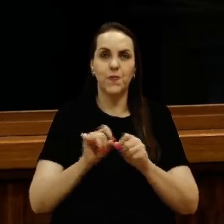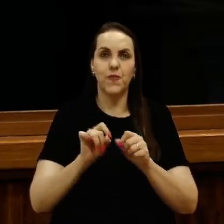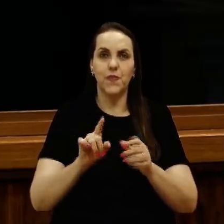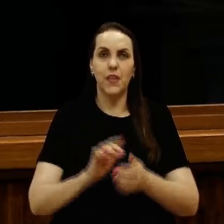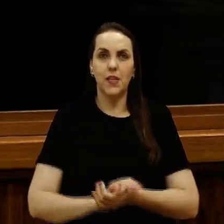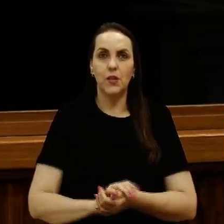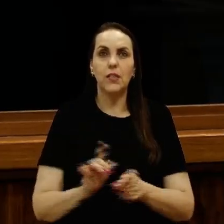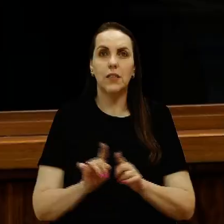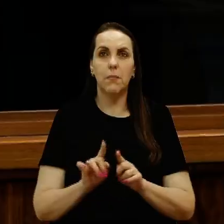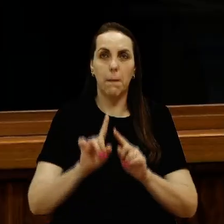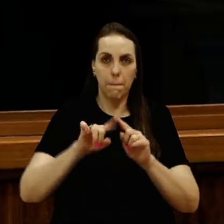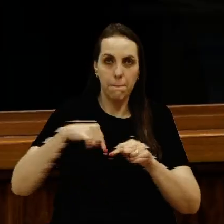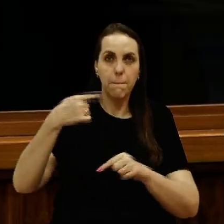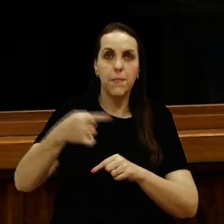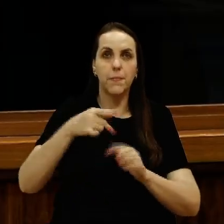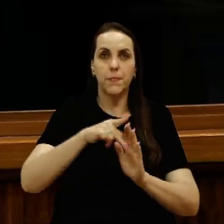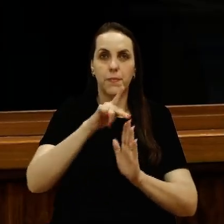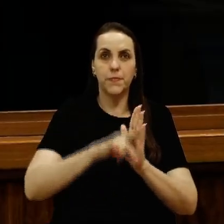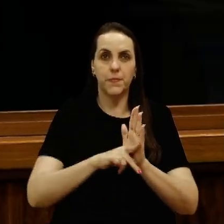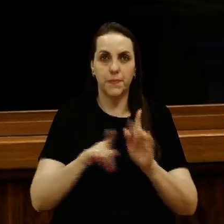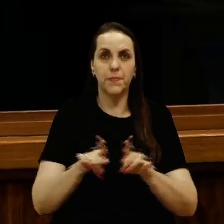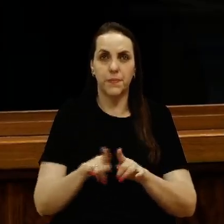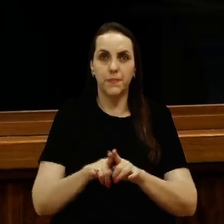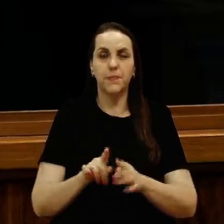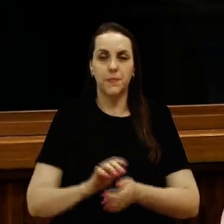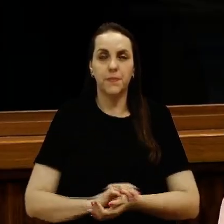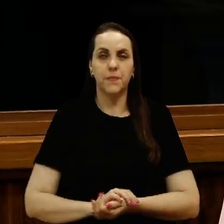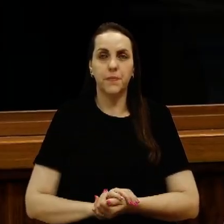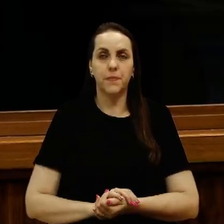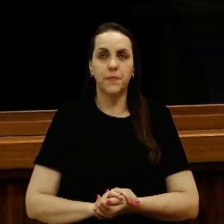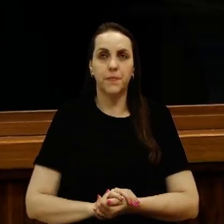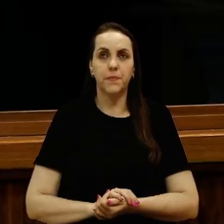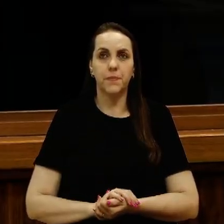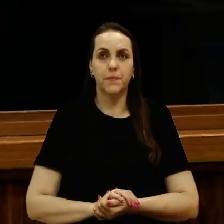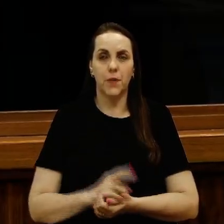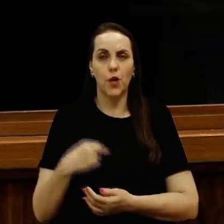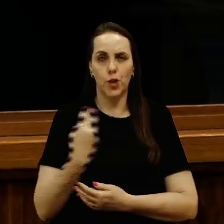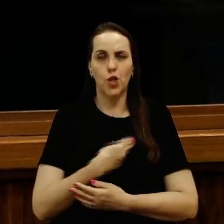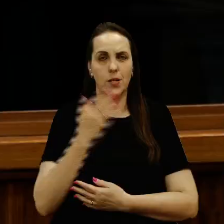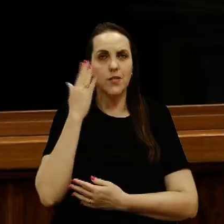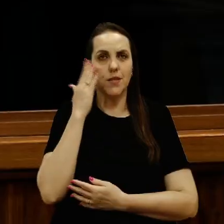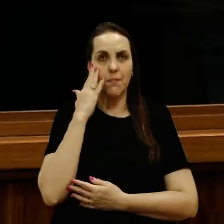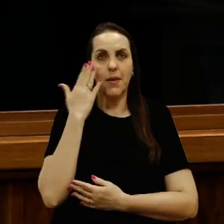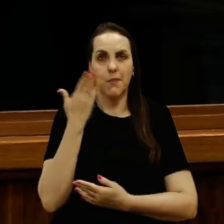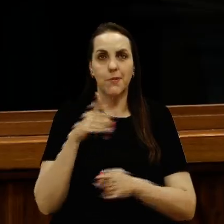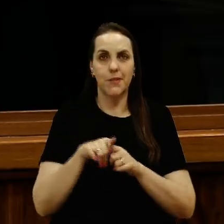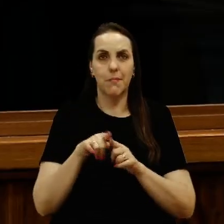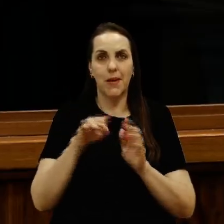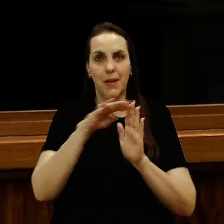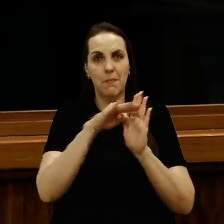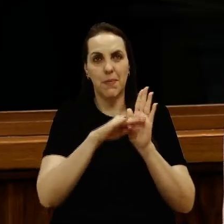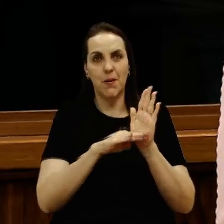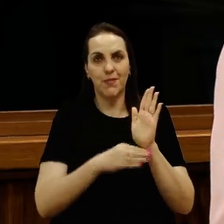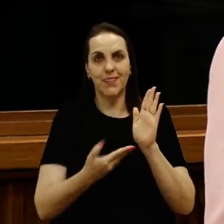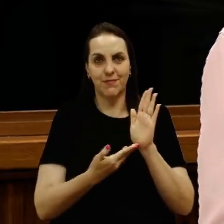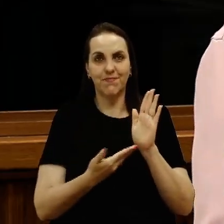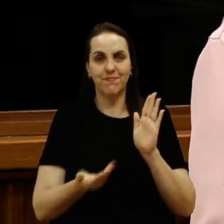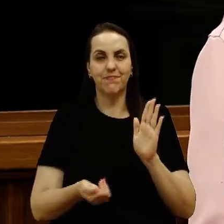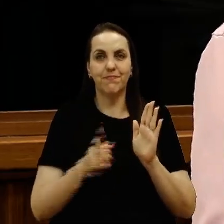próximo projeto que nós sabemos que vai entrar daqui a pouco na pauta, que é a